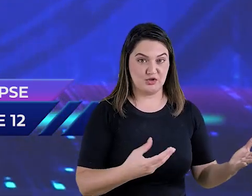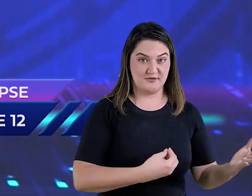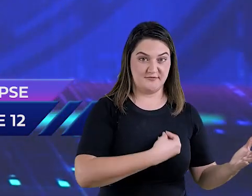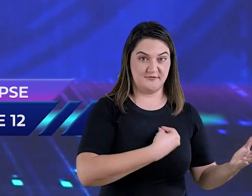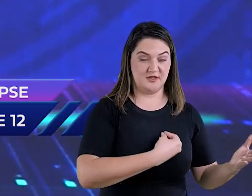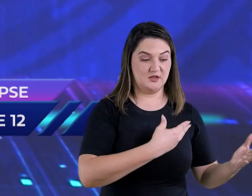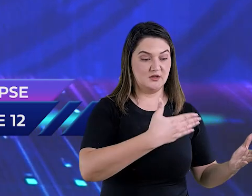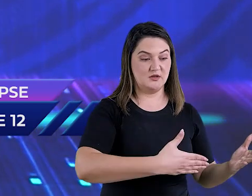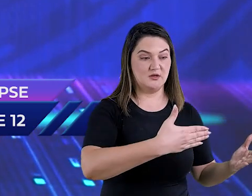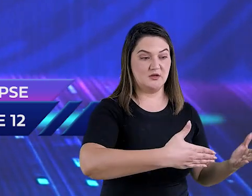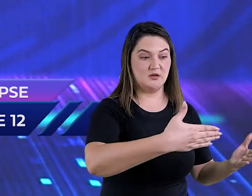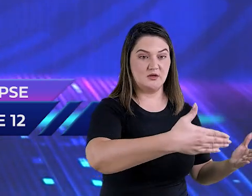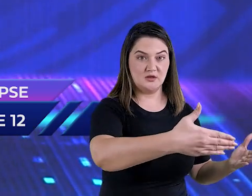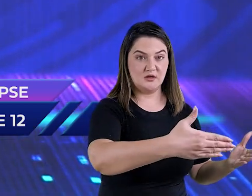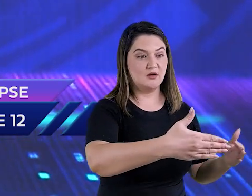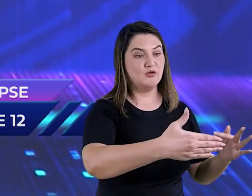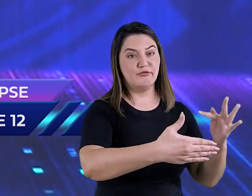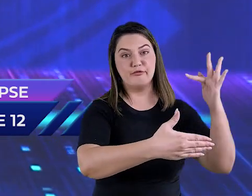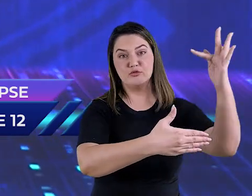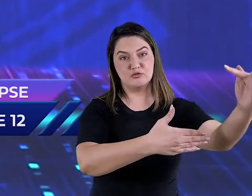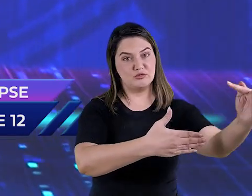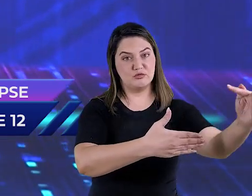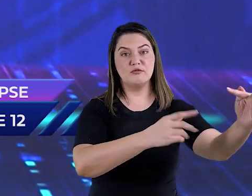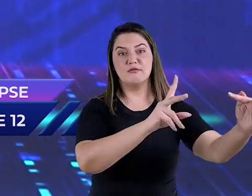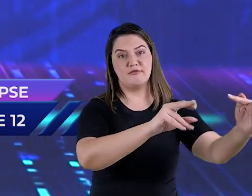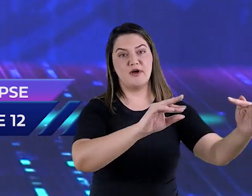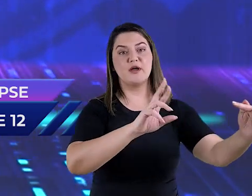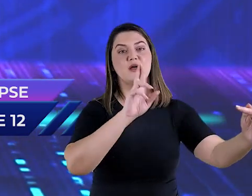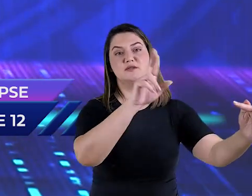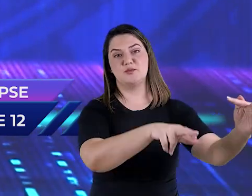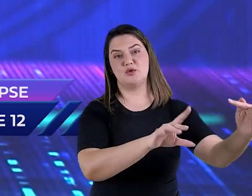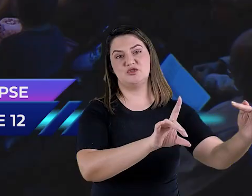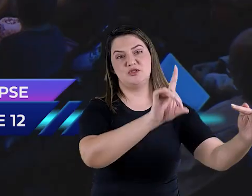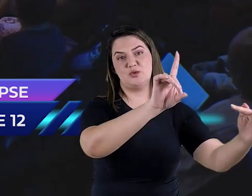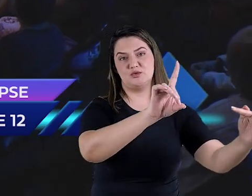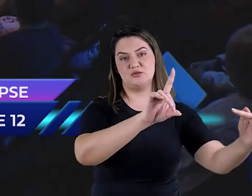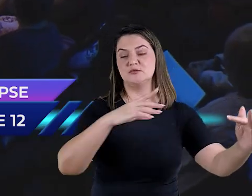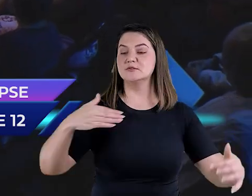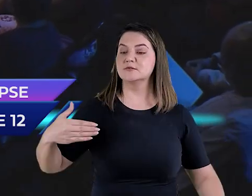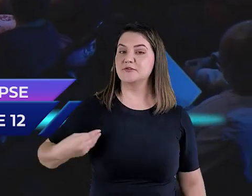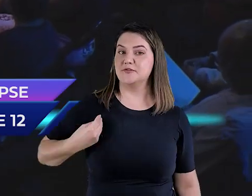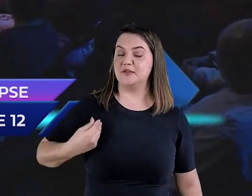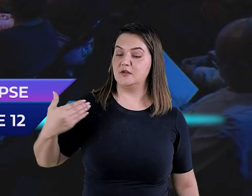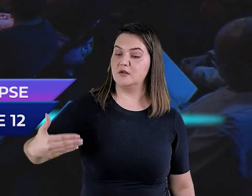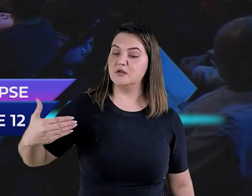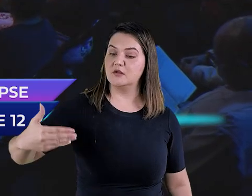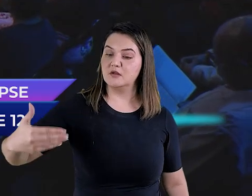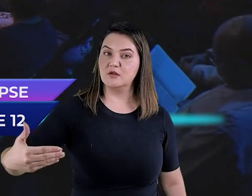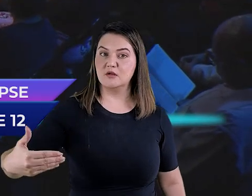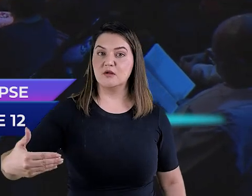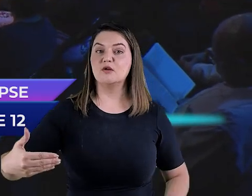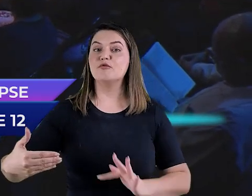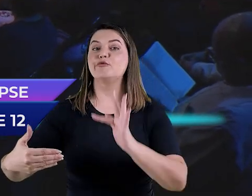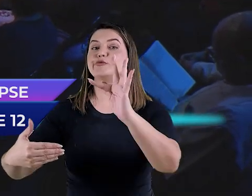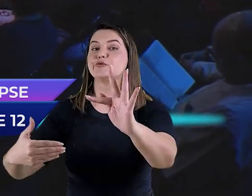vivemos hoje é que nos qualifica para a salvação ou para a perdição.